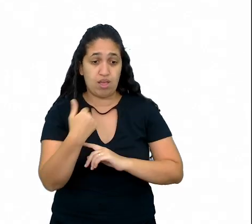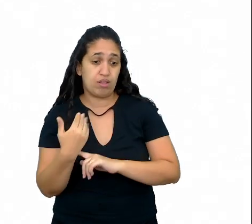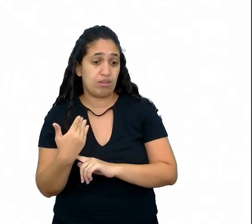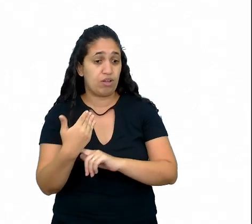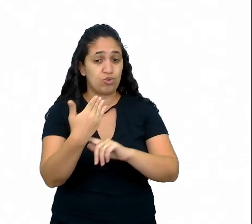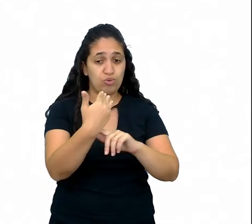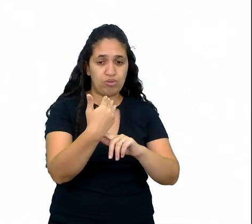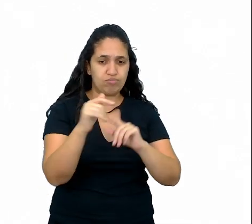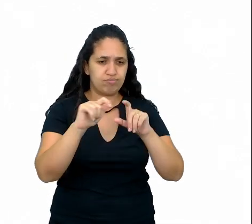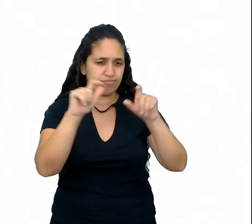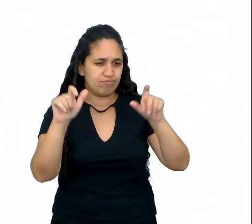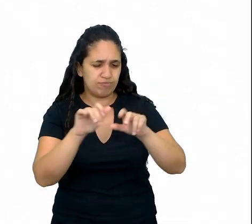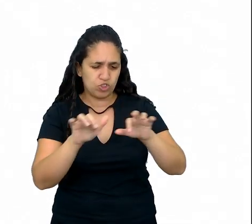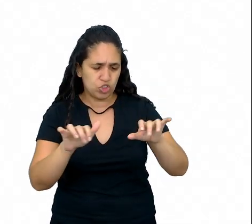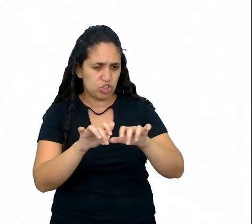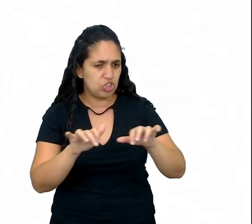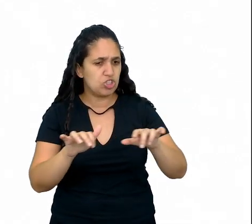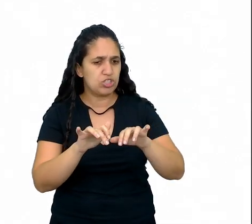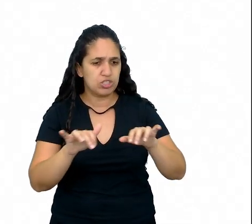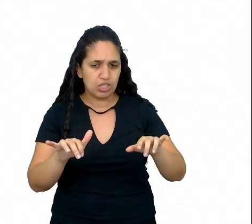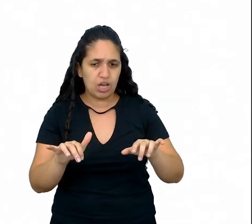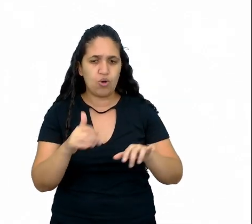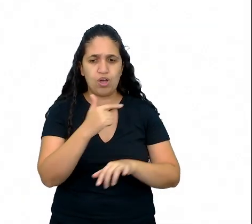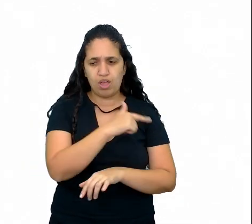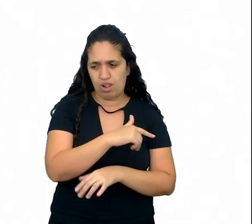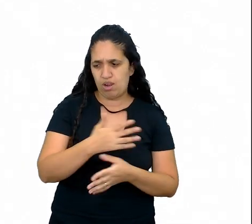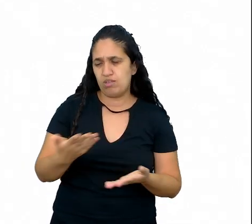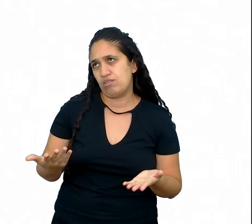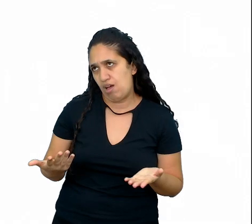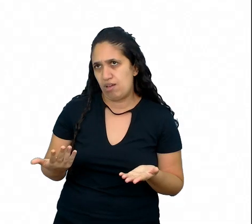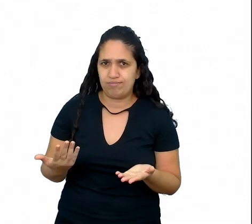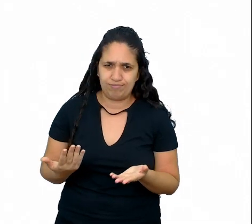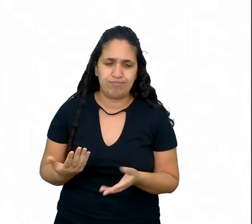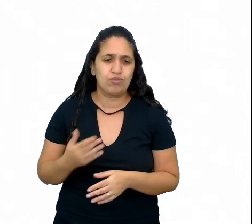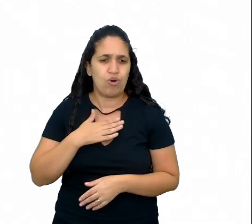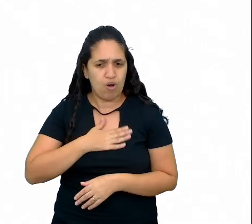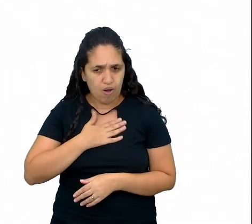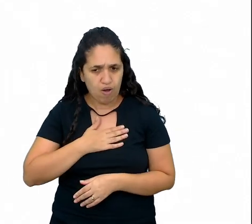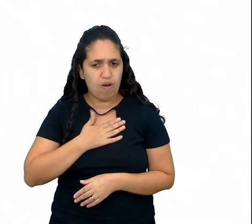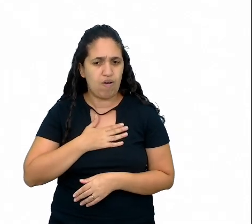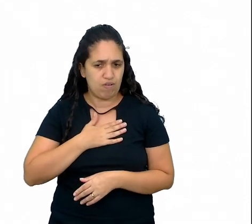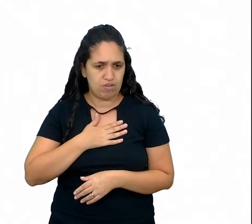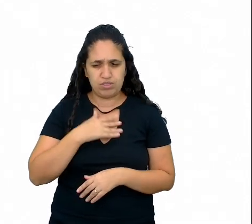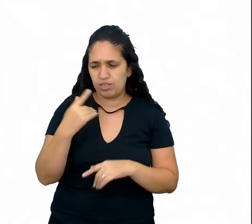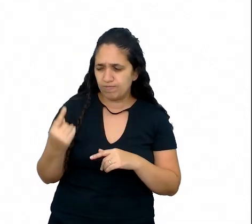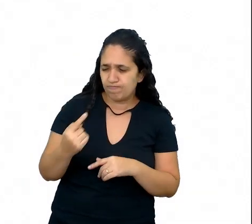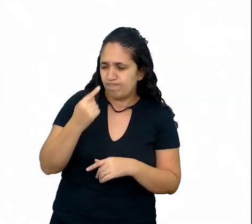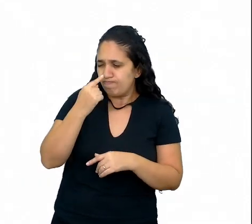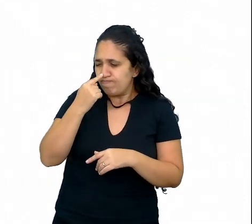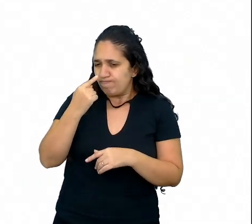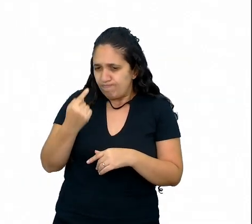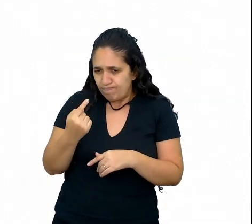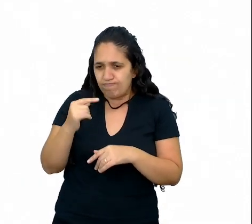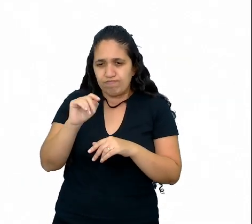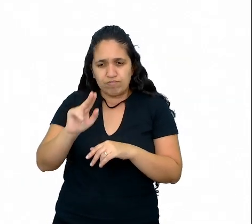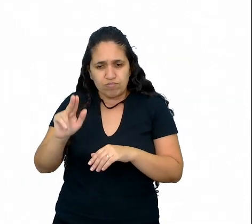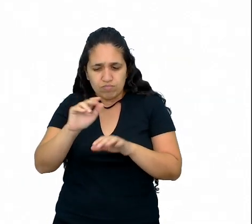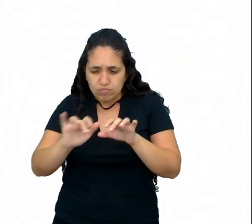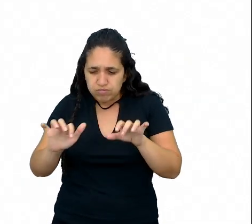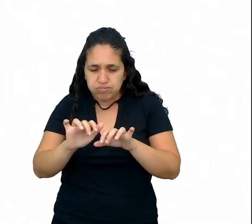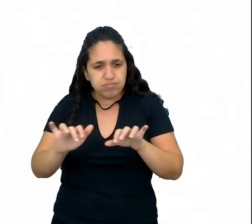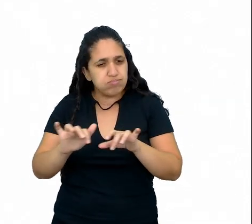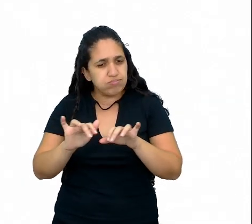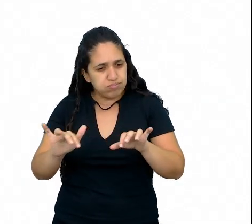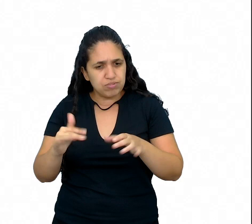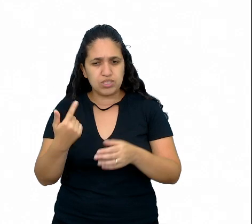né, digitais, eles têm muita facilidade, né, muita intimidade ali para saber, e aí a